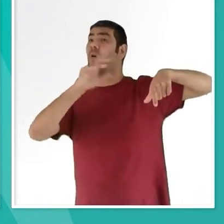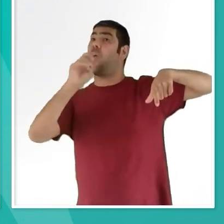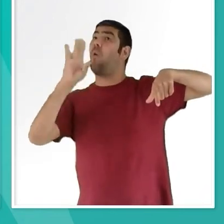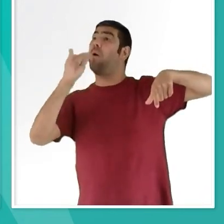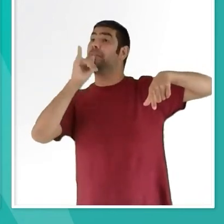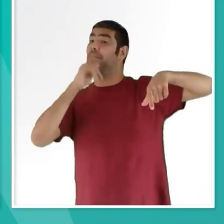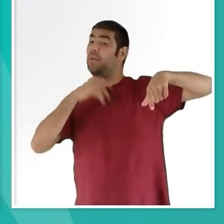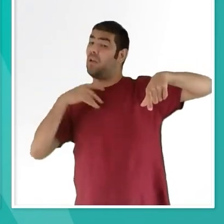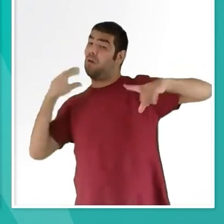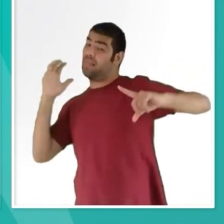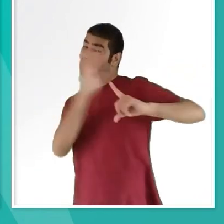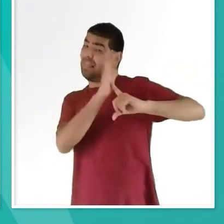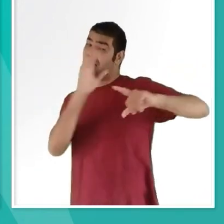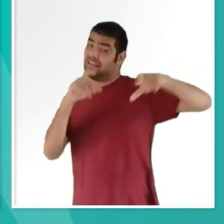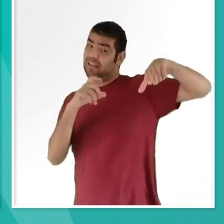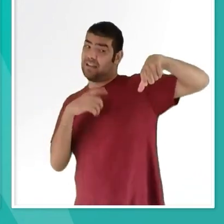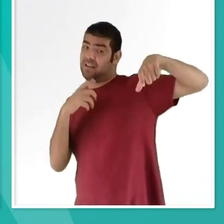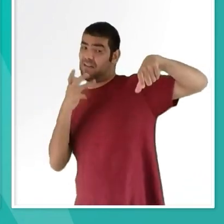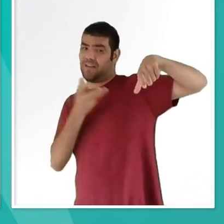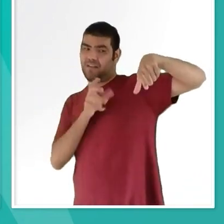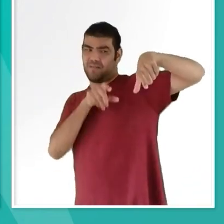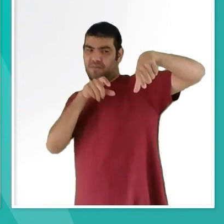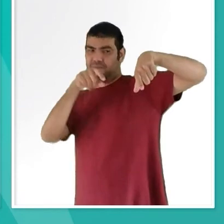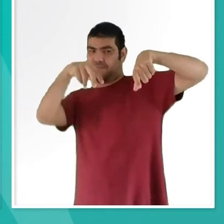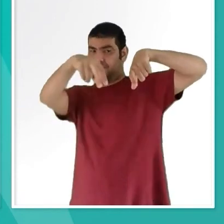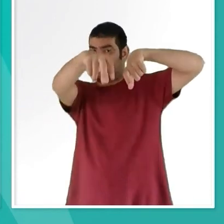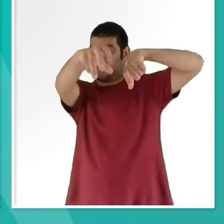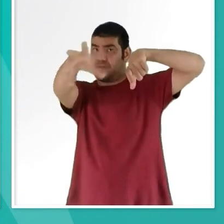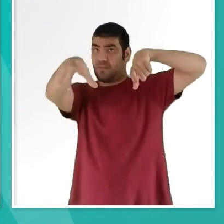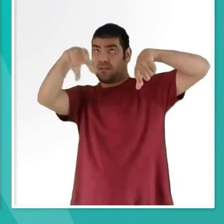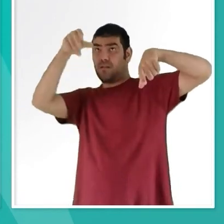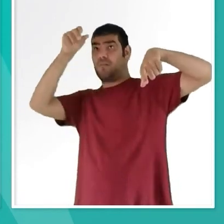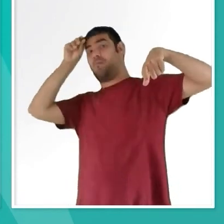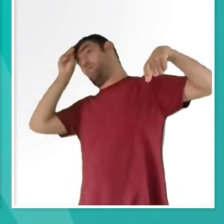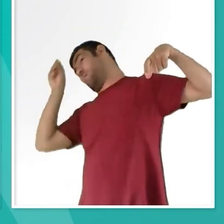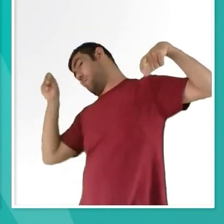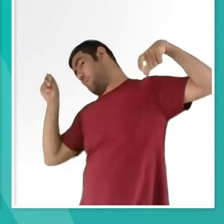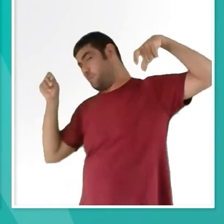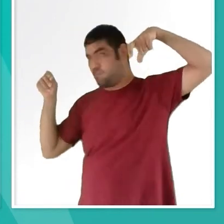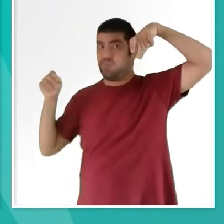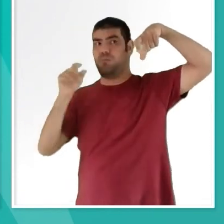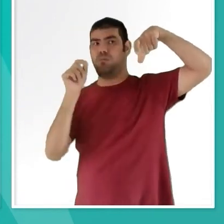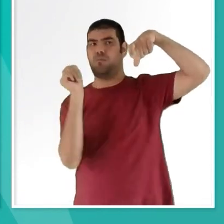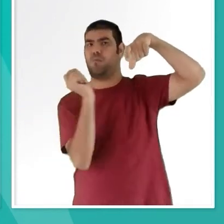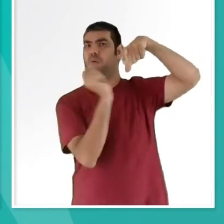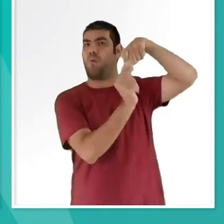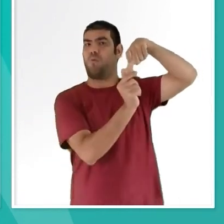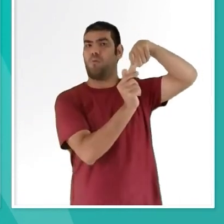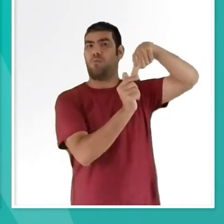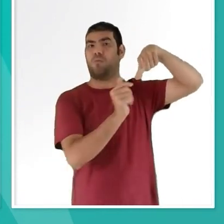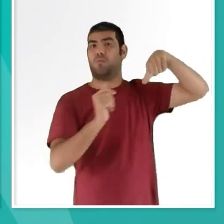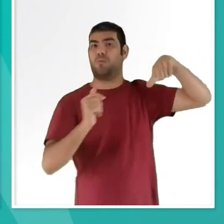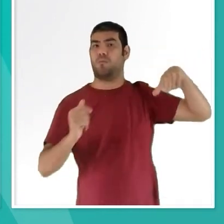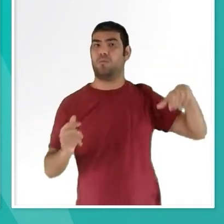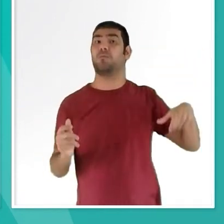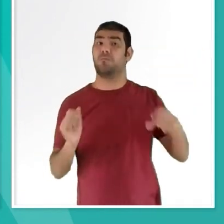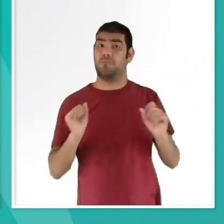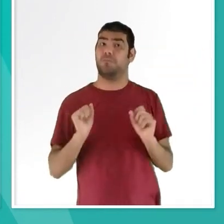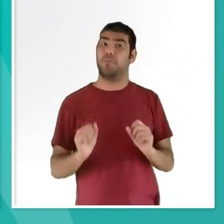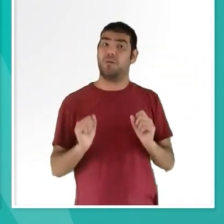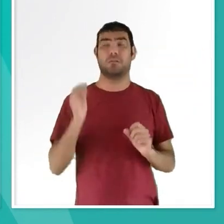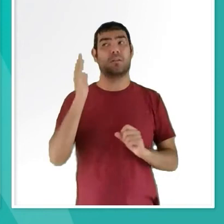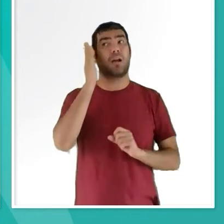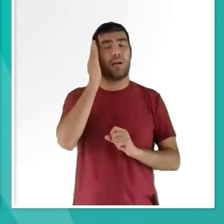exemplo, um escanteio, receber essa bola com a cabeça para fazer um gol. Tá? Então, cabecear também é